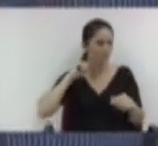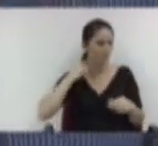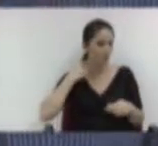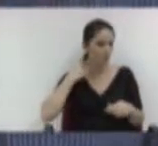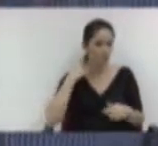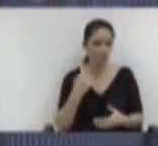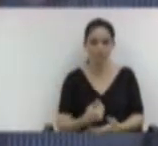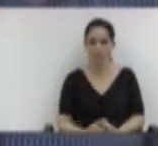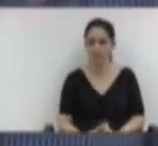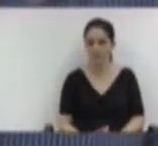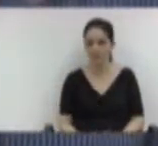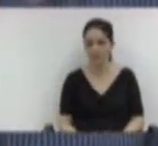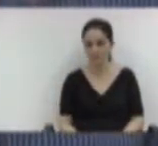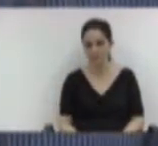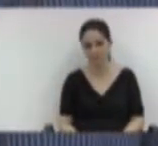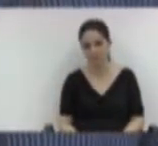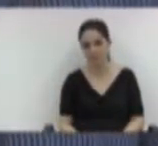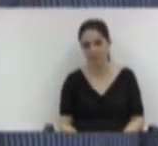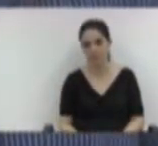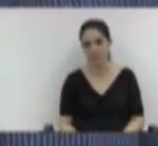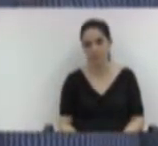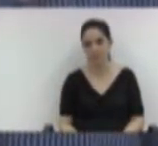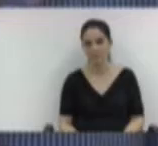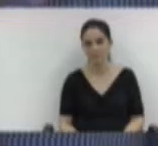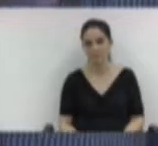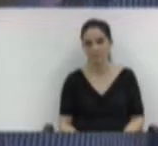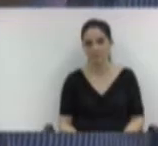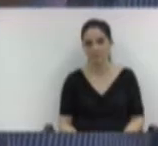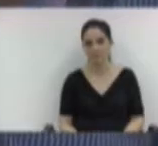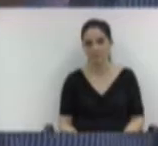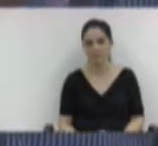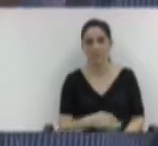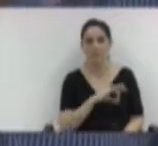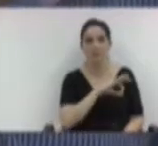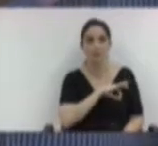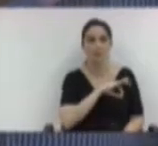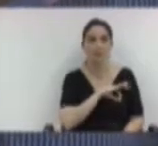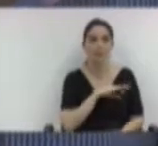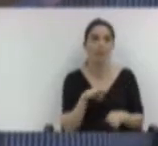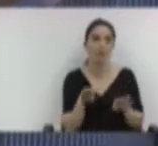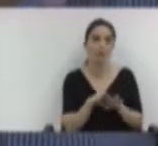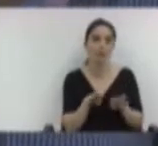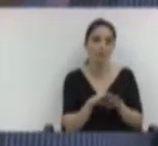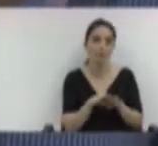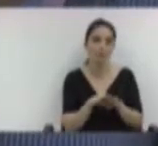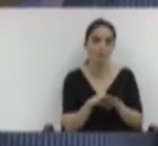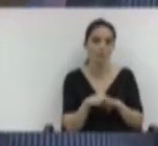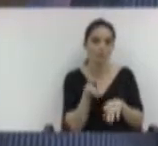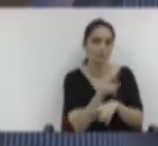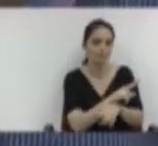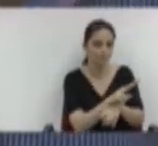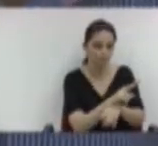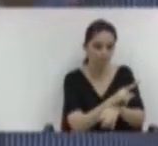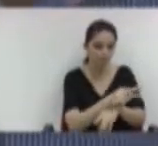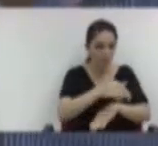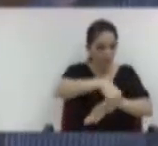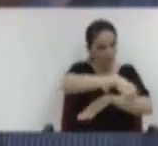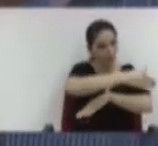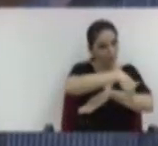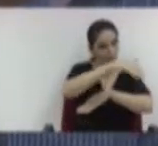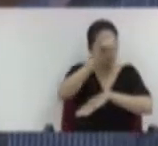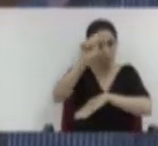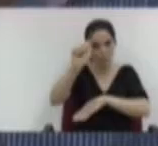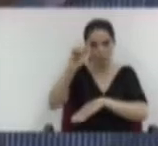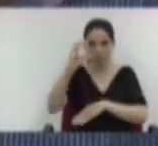sujeira. Então, realmente, espero que a prefeitura possa, através da Guarda Municipal, também dar uma olhada lá na avenida, lá no Acácias, para